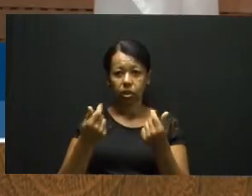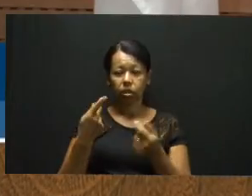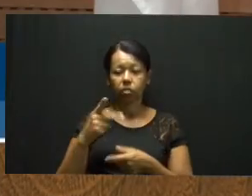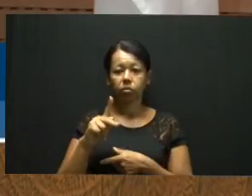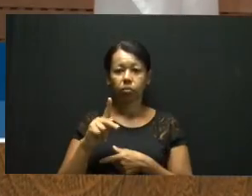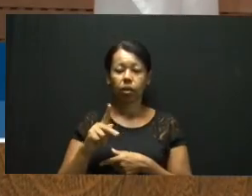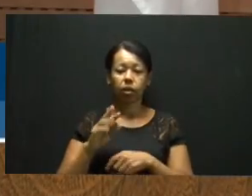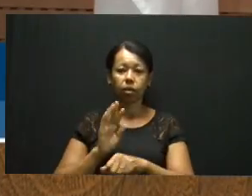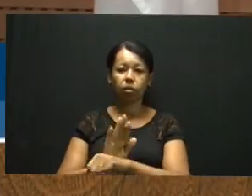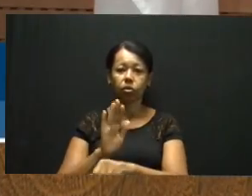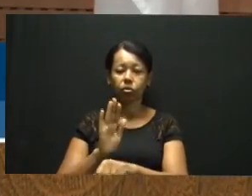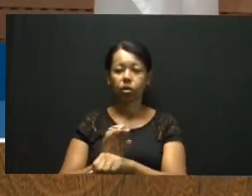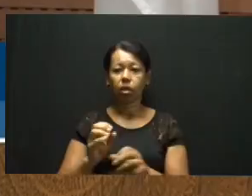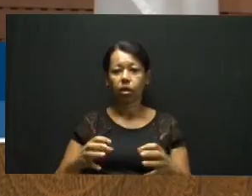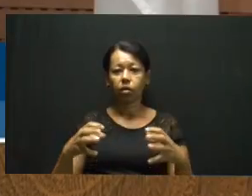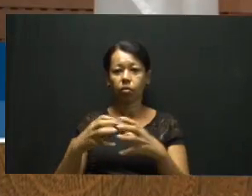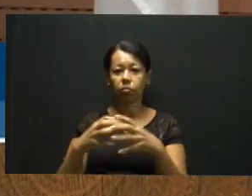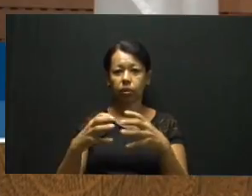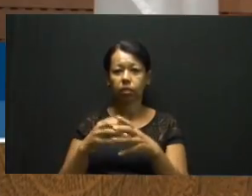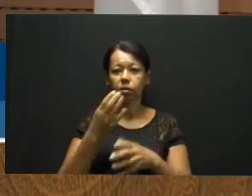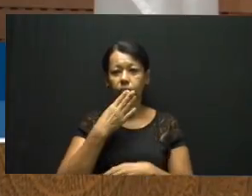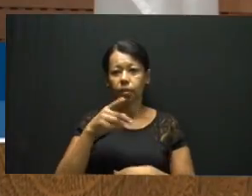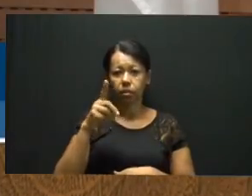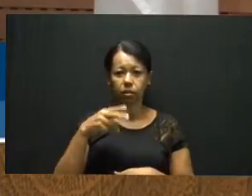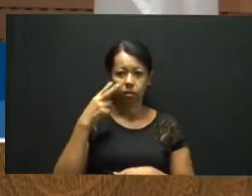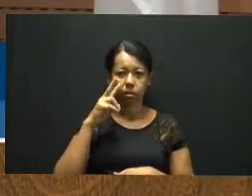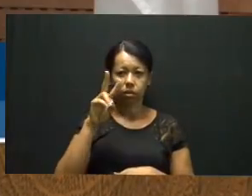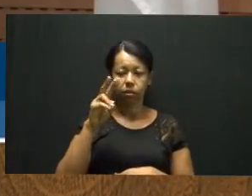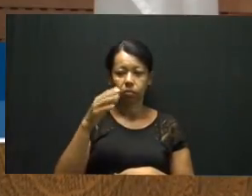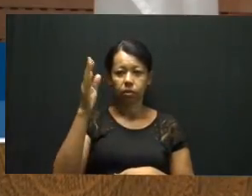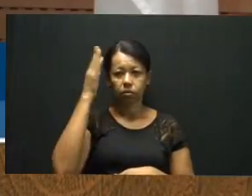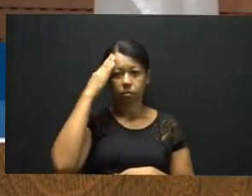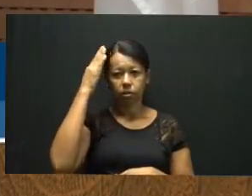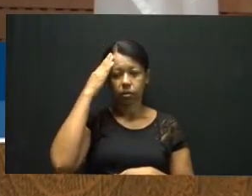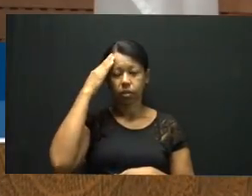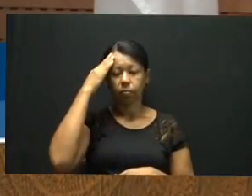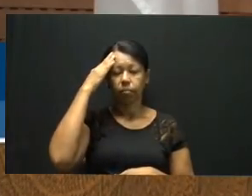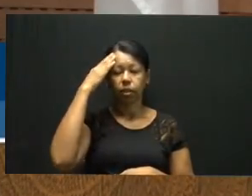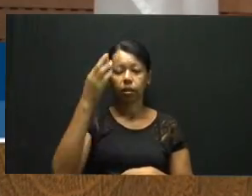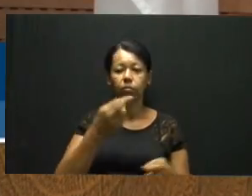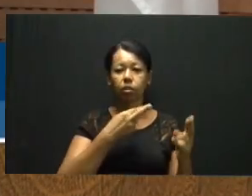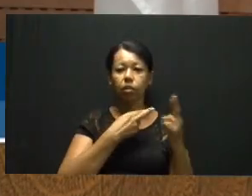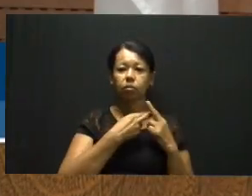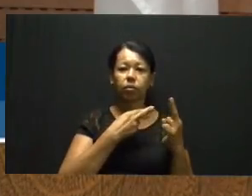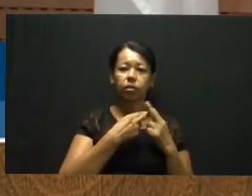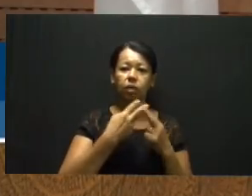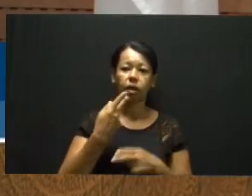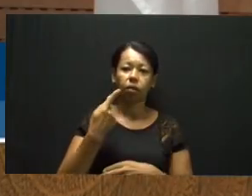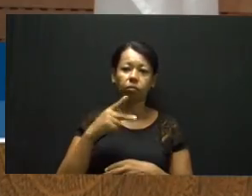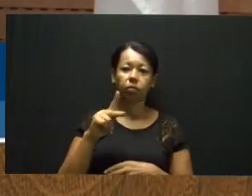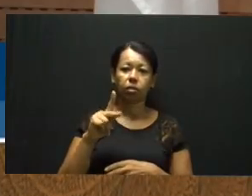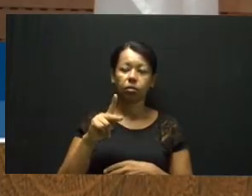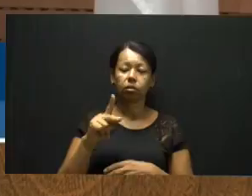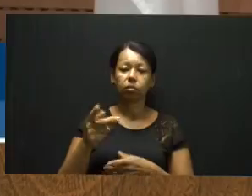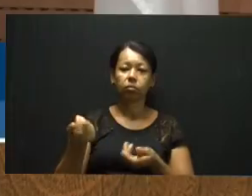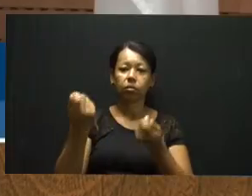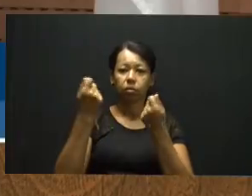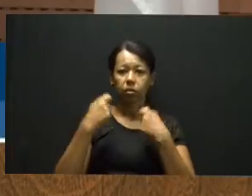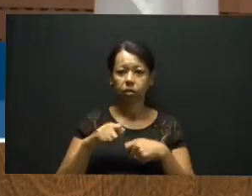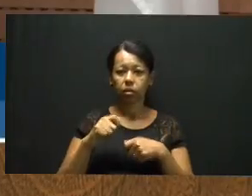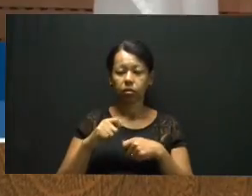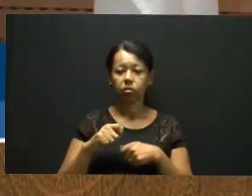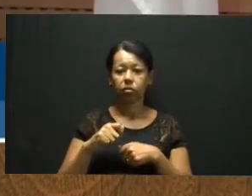referida comissão. Requer observadas as formalidades regimentais e ouvido do outro plenário, a concessão